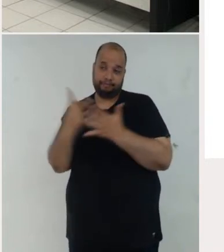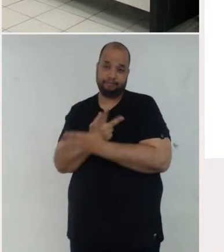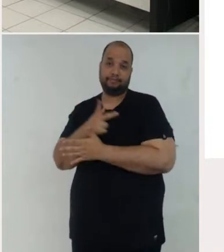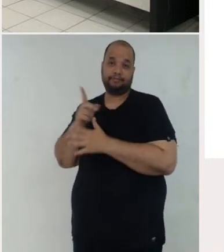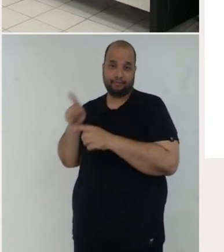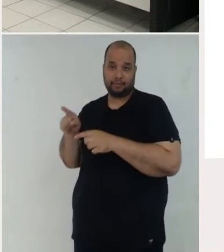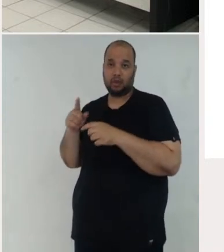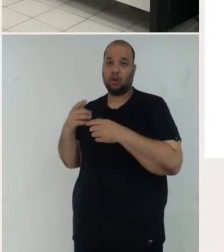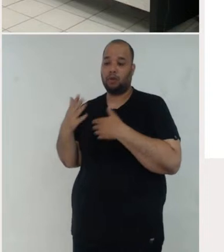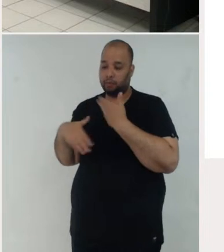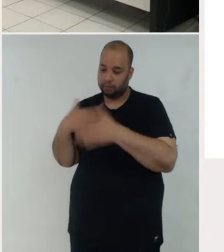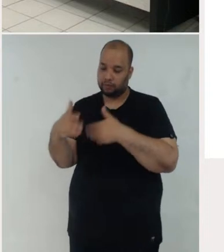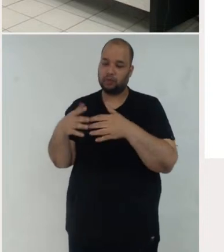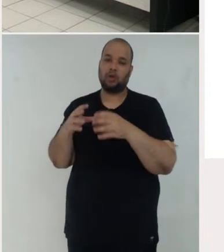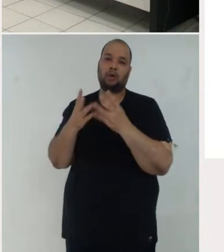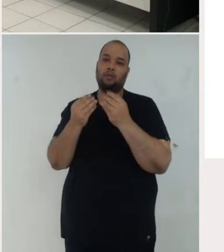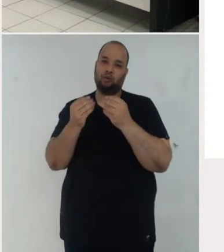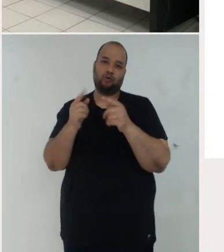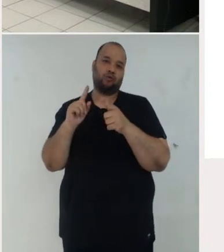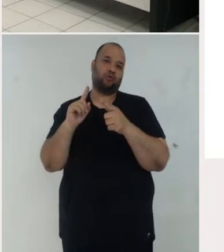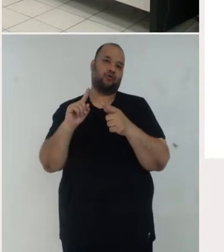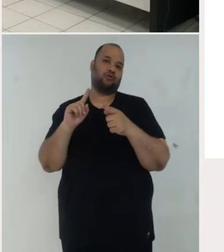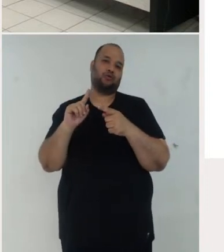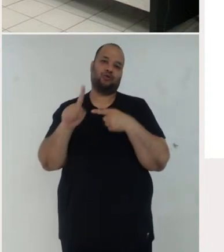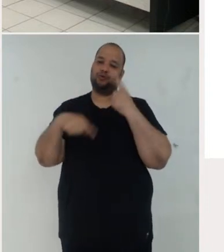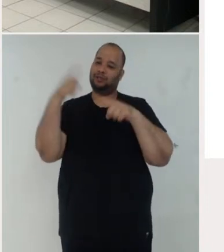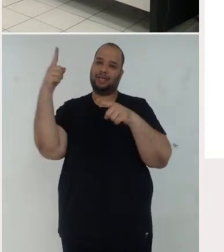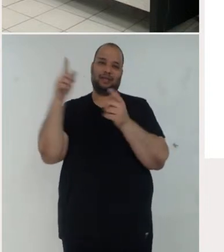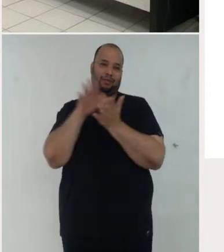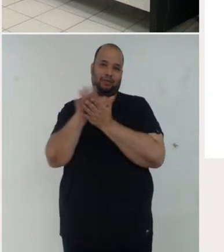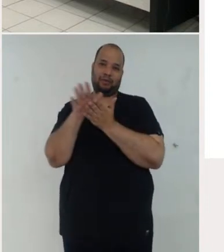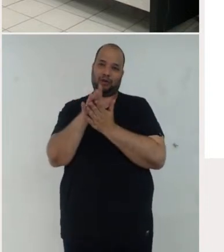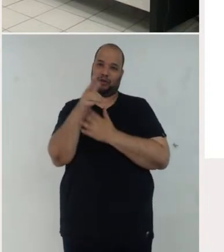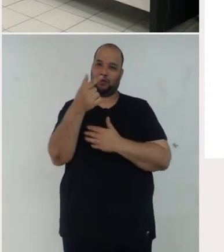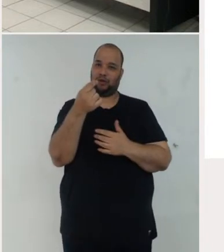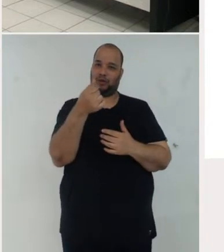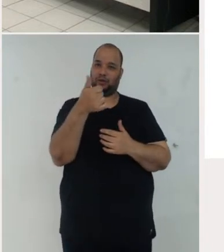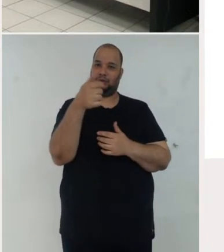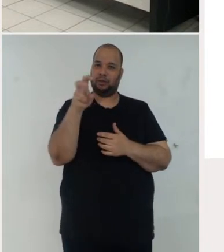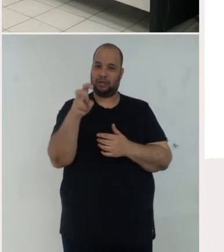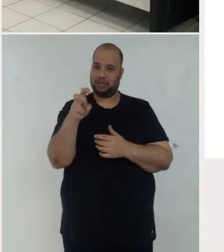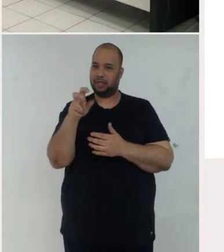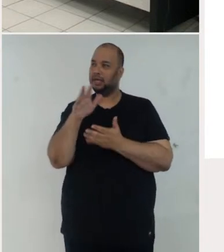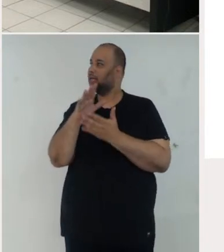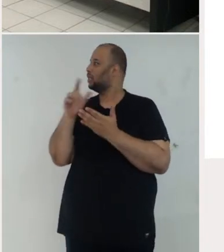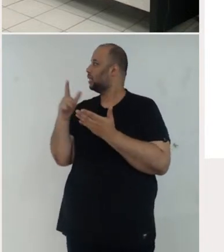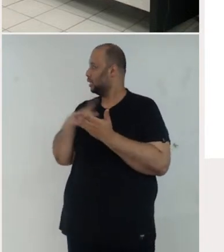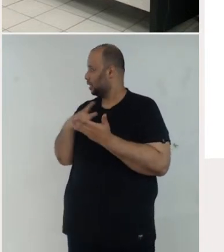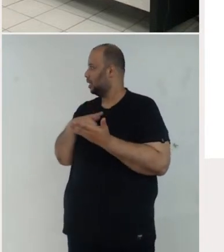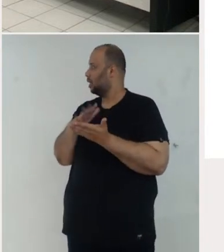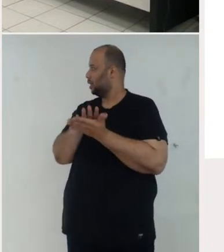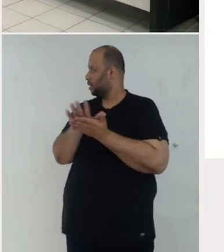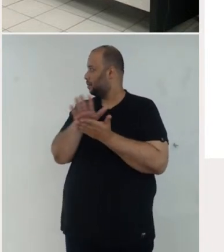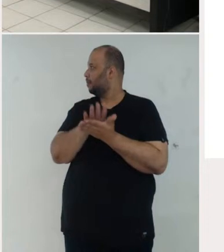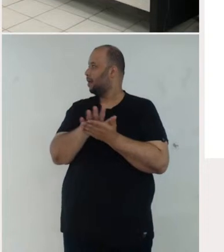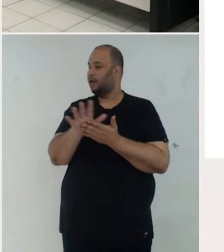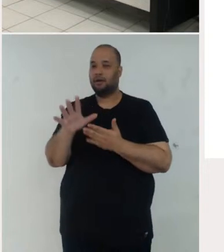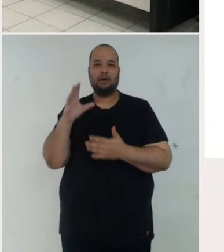foi um número de muito sucesso, esse de 2015. Acho que foi impresso e foi